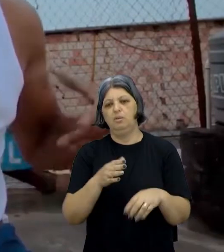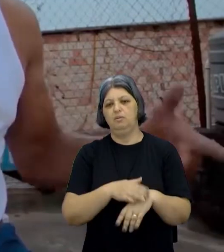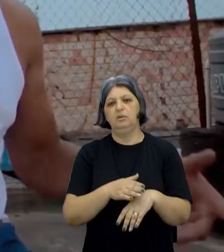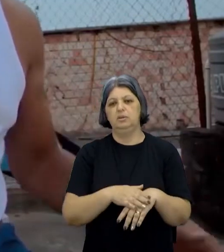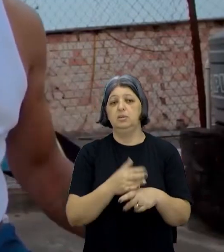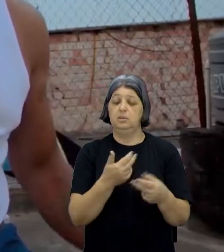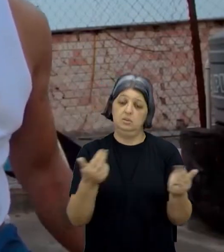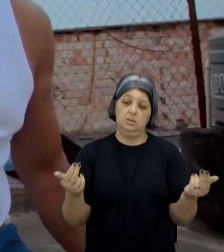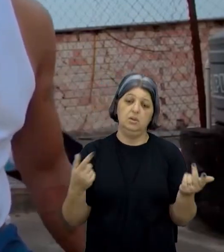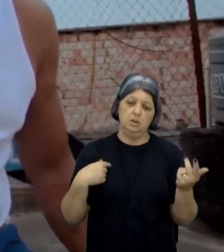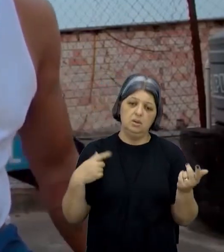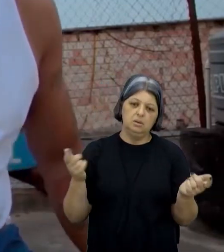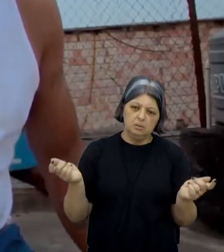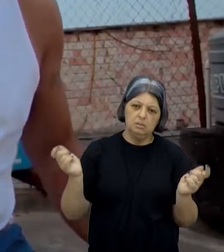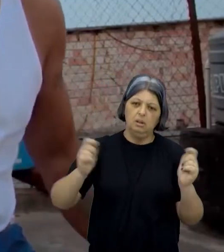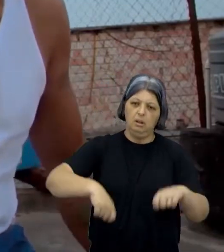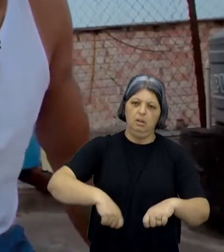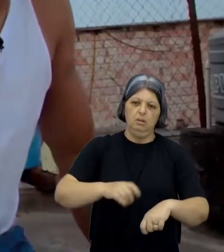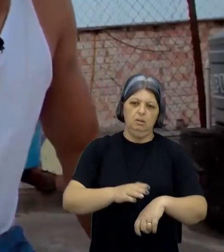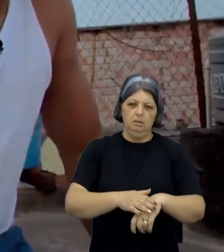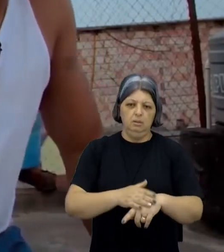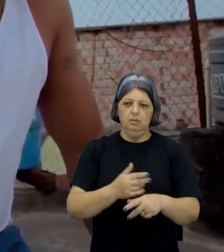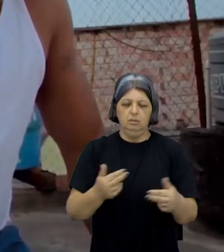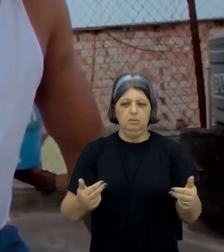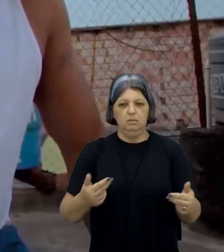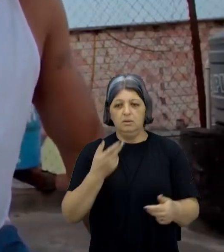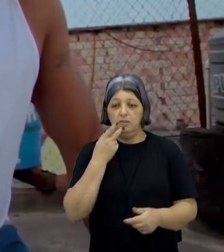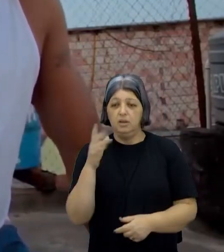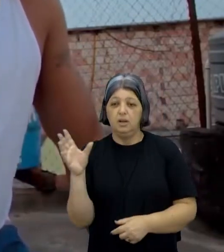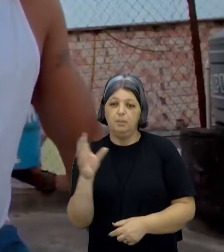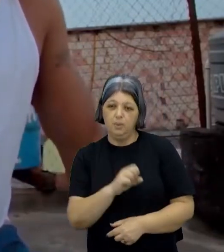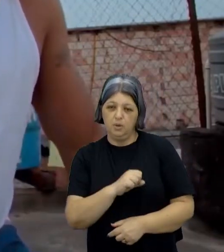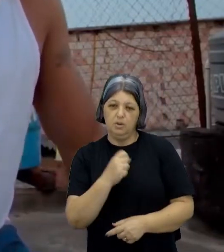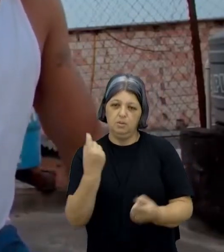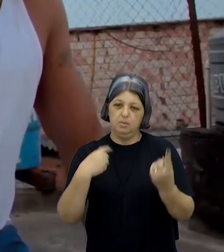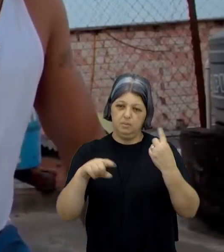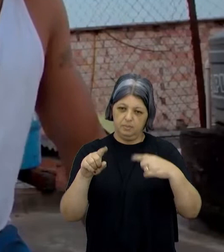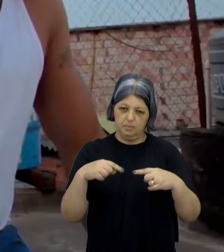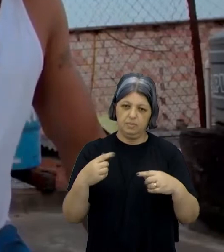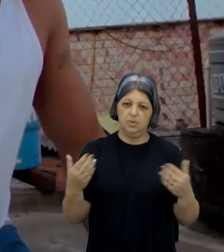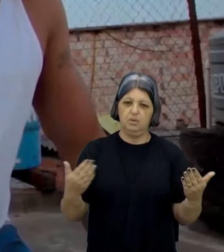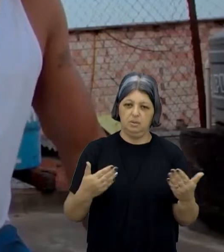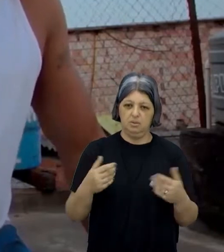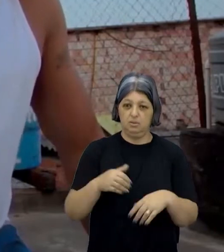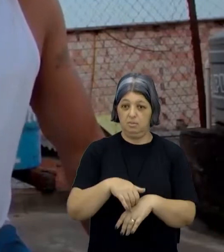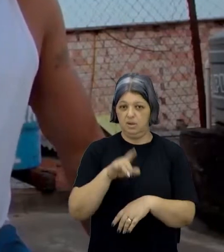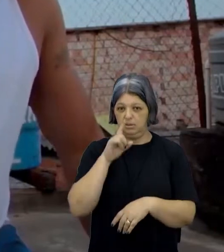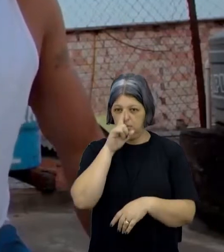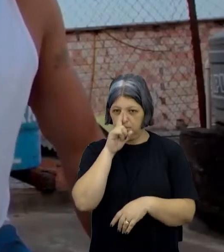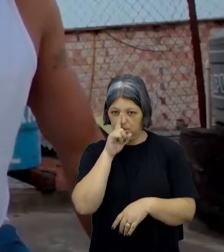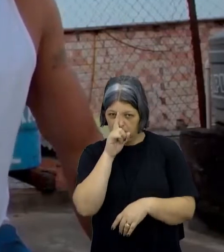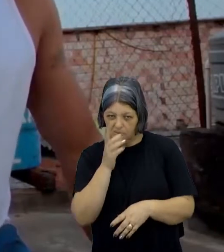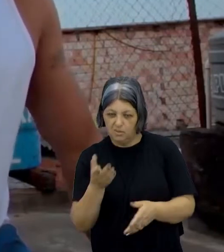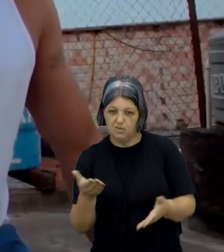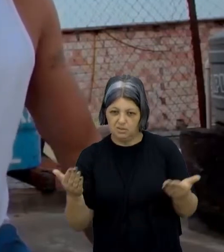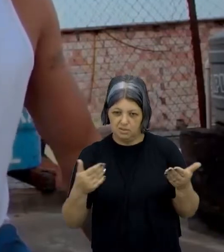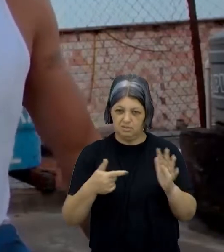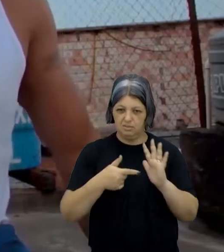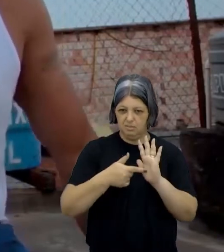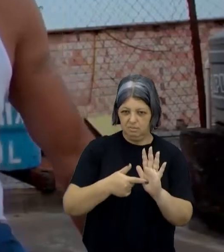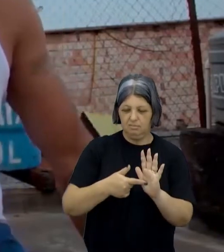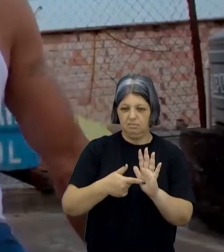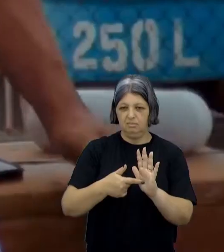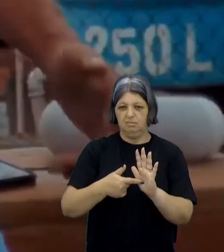música. Hoje em dia eu tenho condições de fazer muito mais. Até falando de amor. Eu sou muito mais perigoso. Hoje. Mais